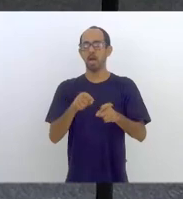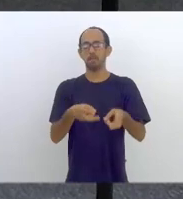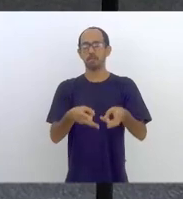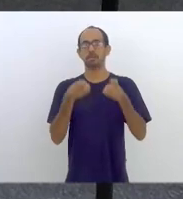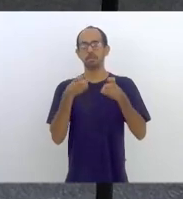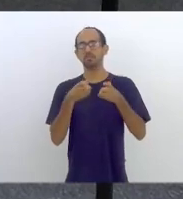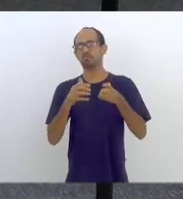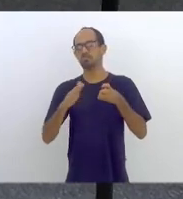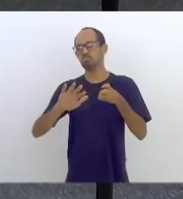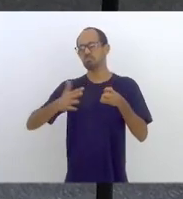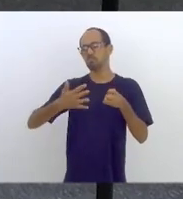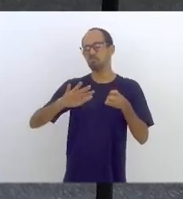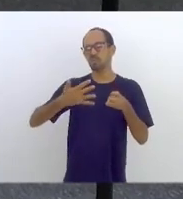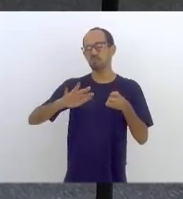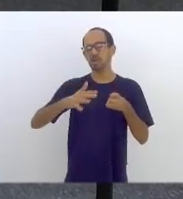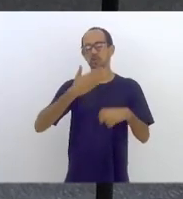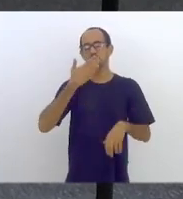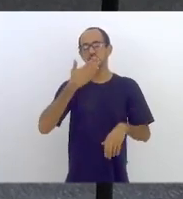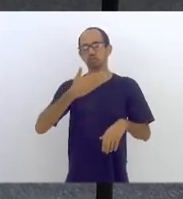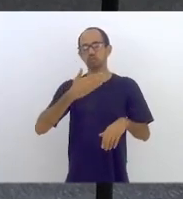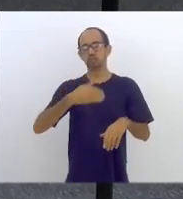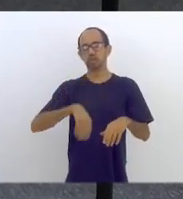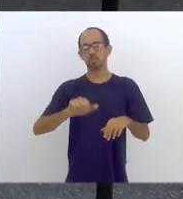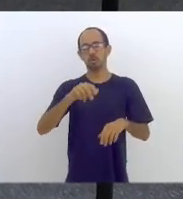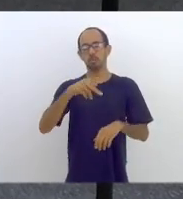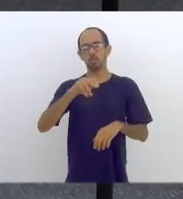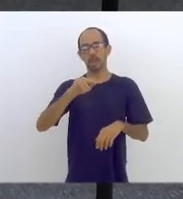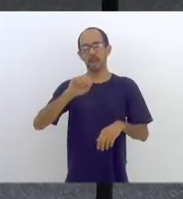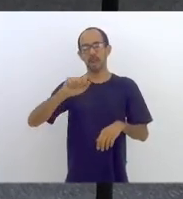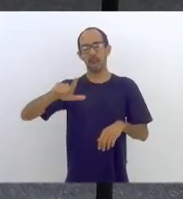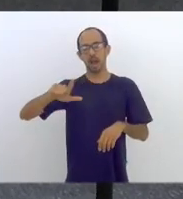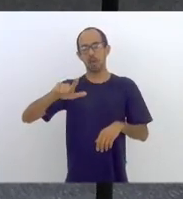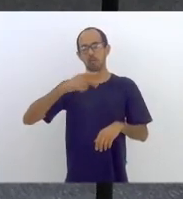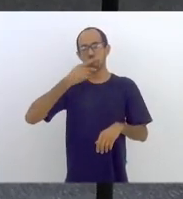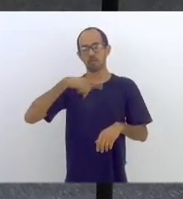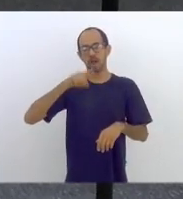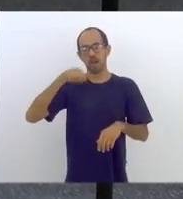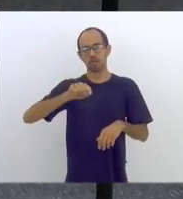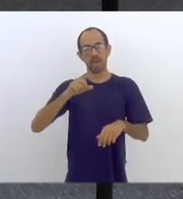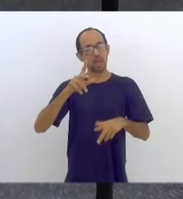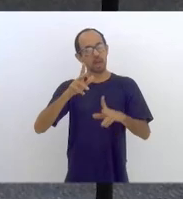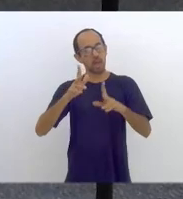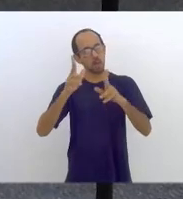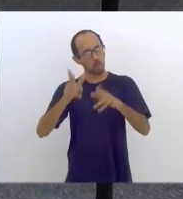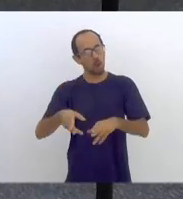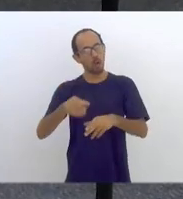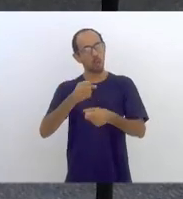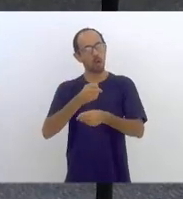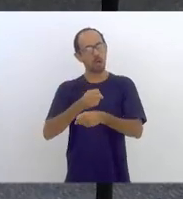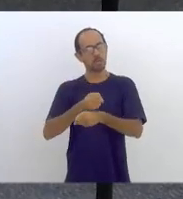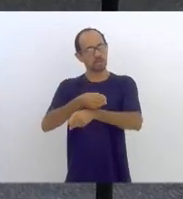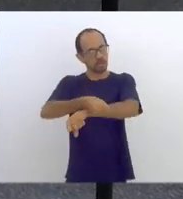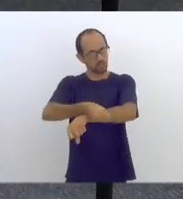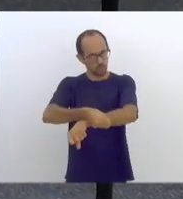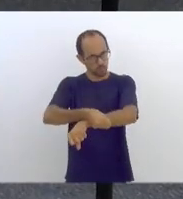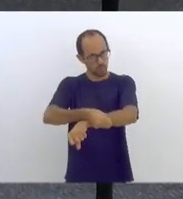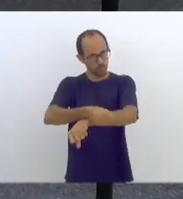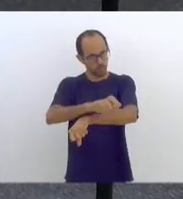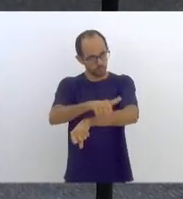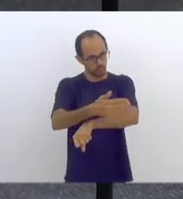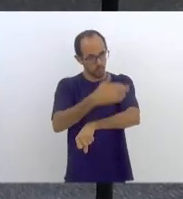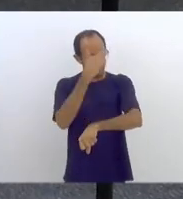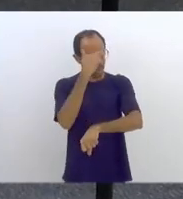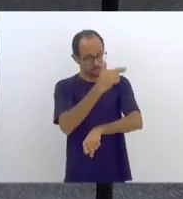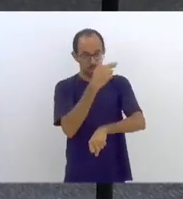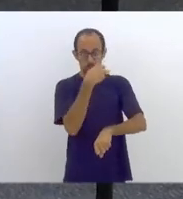semelhante ao tipo penal que fala da redução análogo à escravidão então o respeito demonstrado por